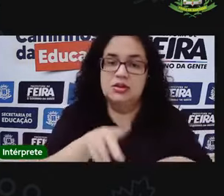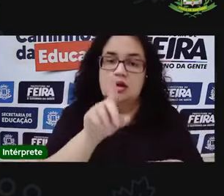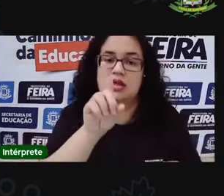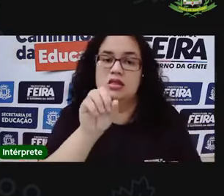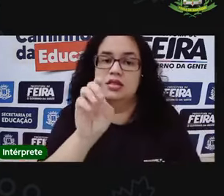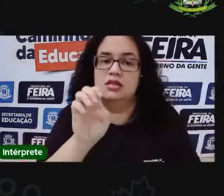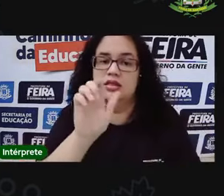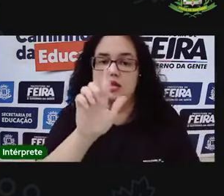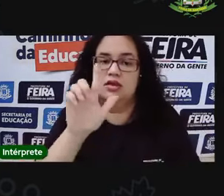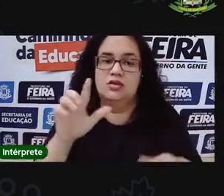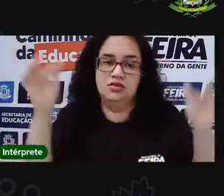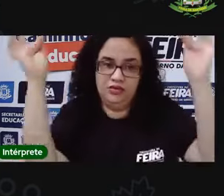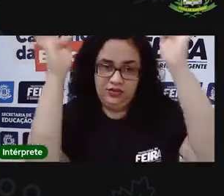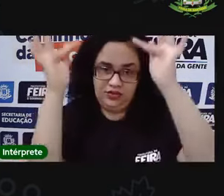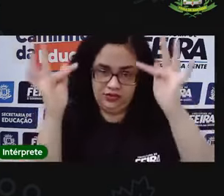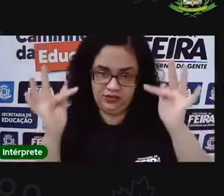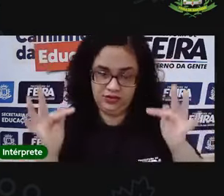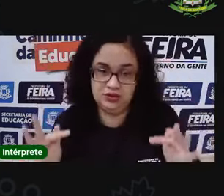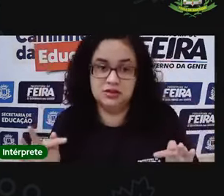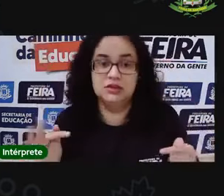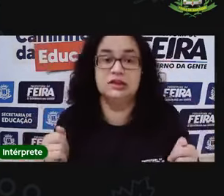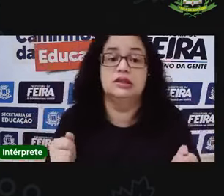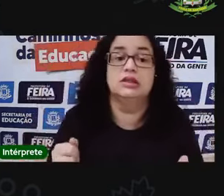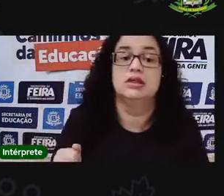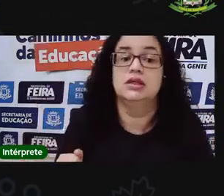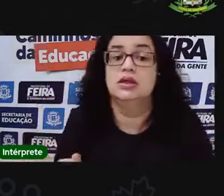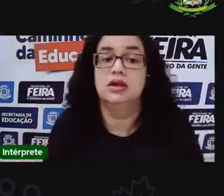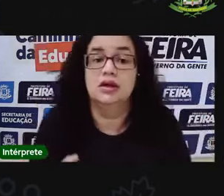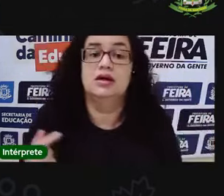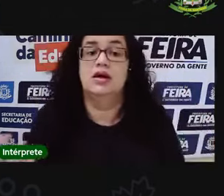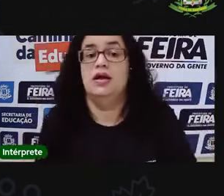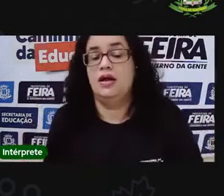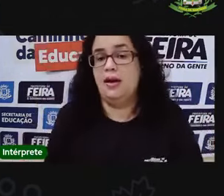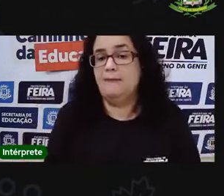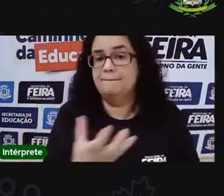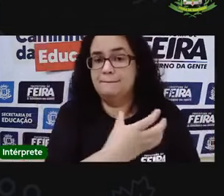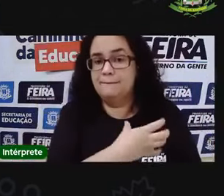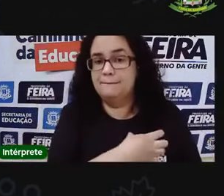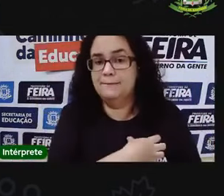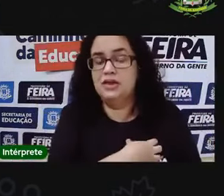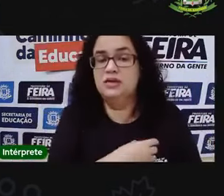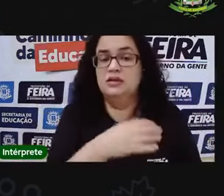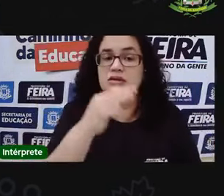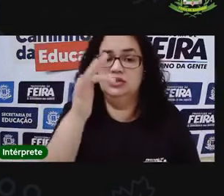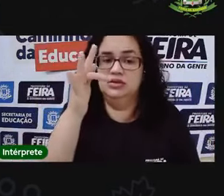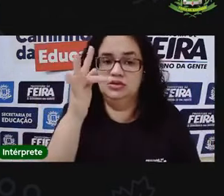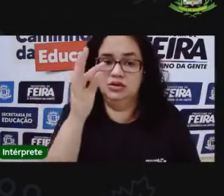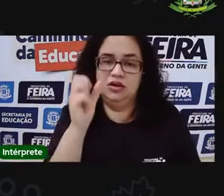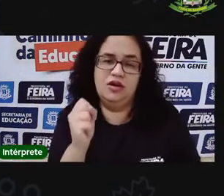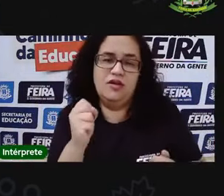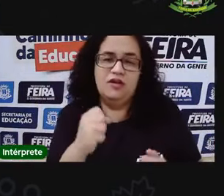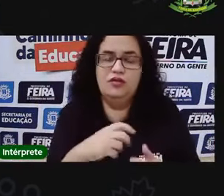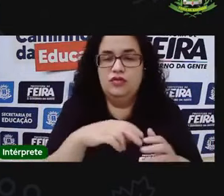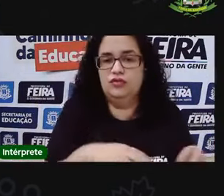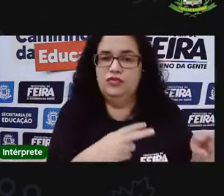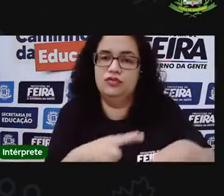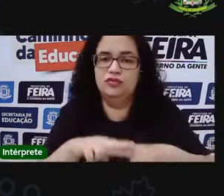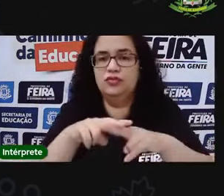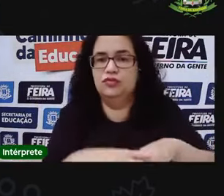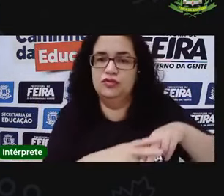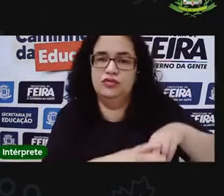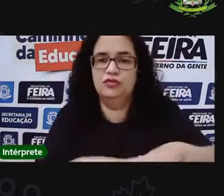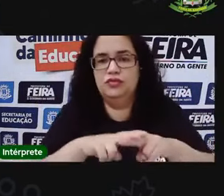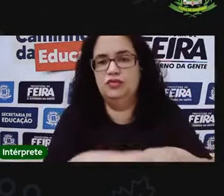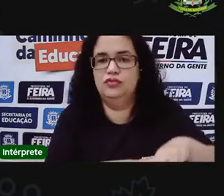cultura nordestina em particular, a baiana e o forró, né? O